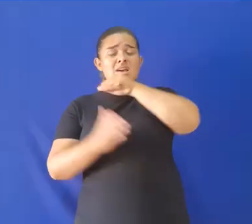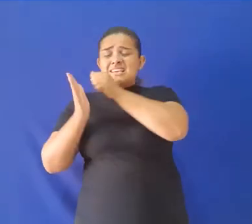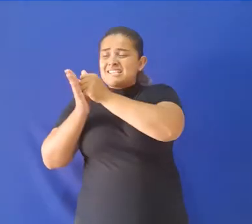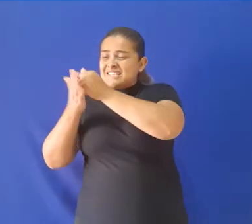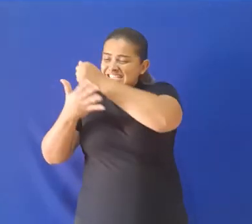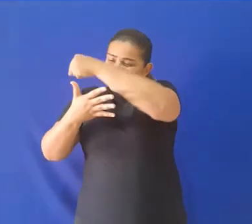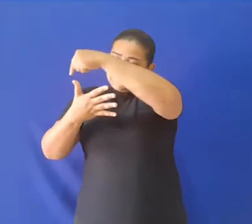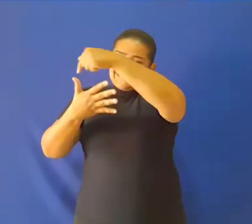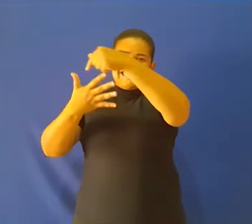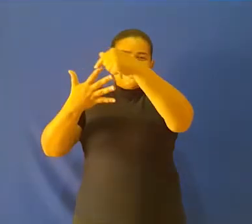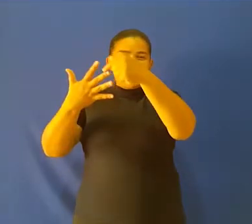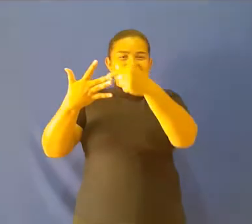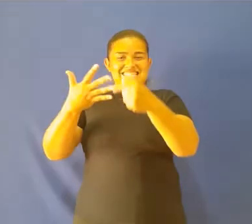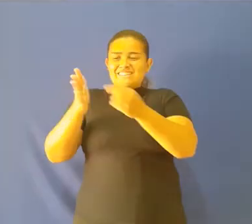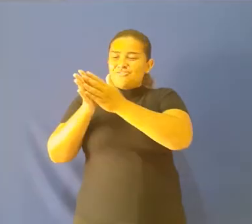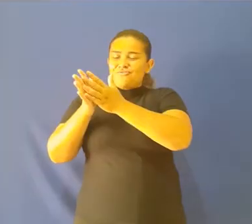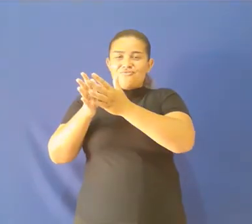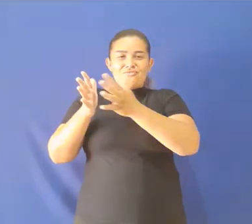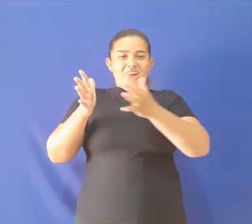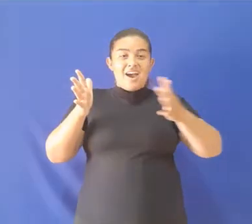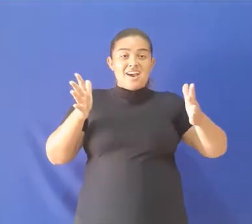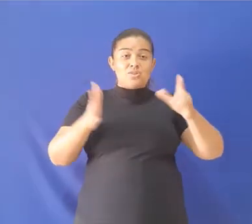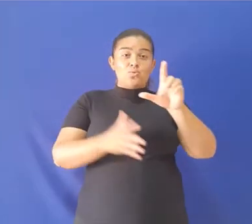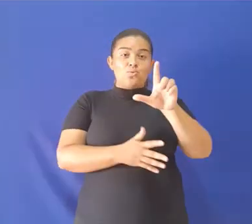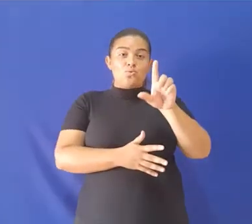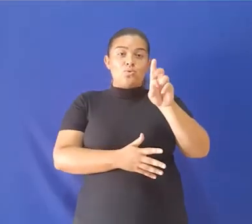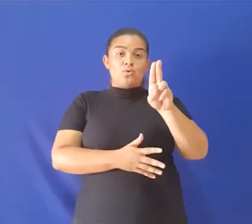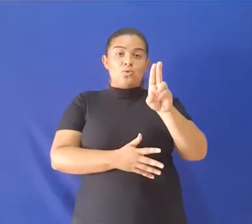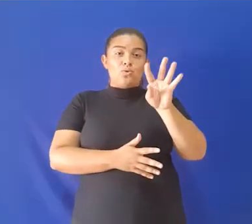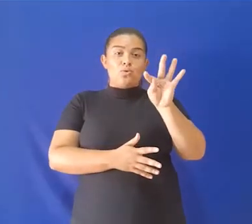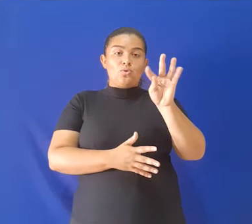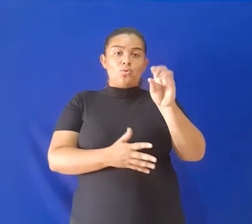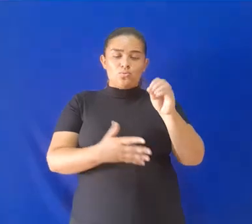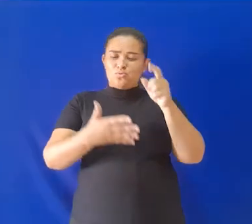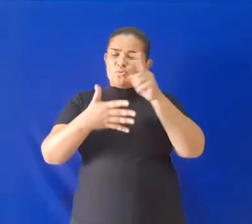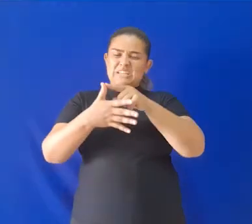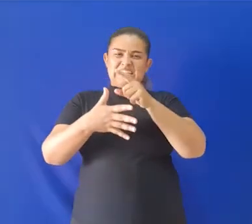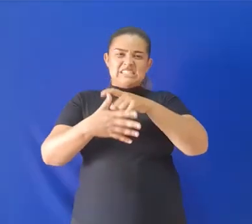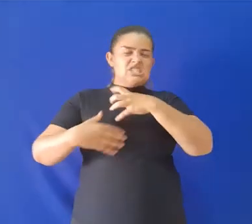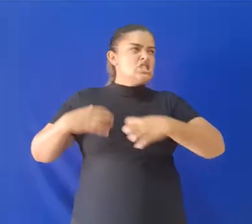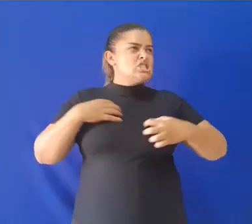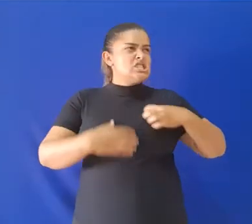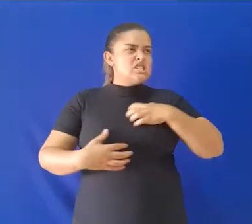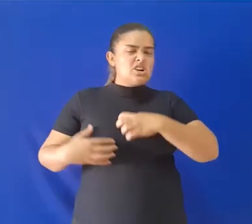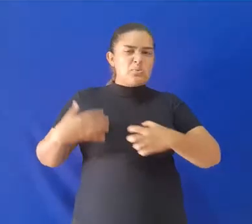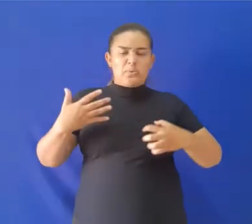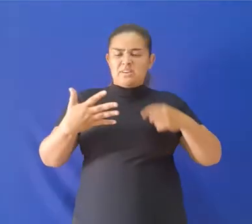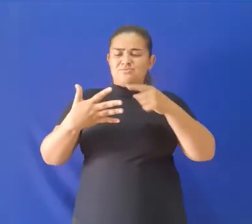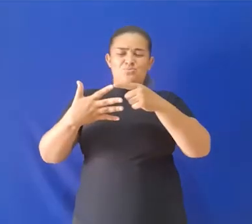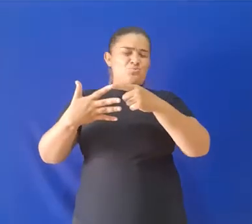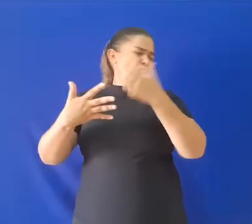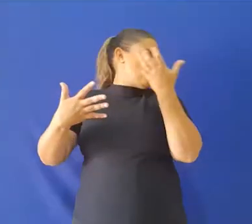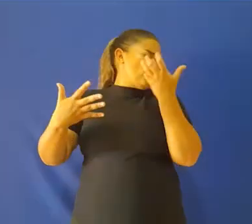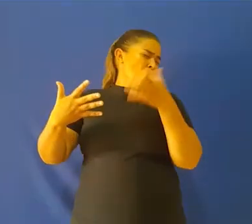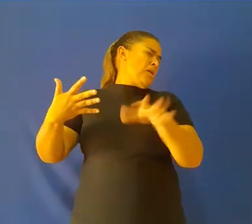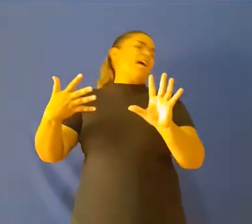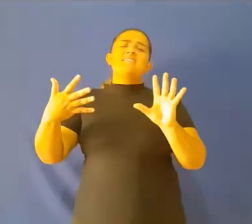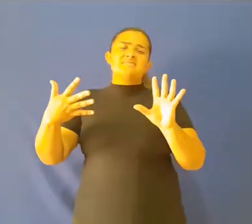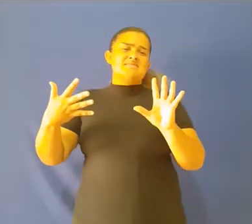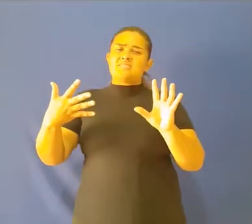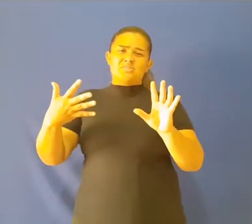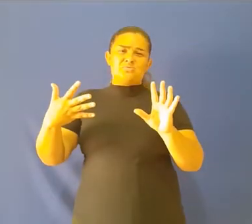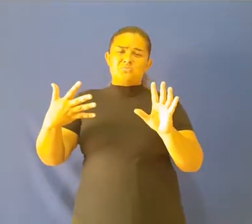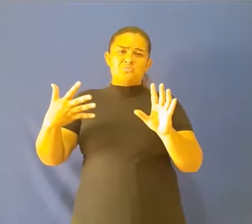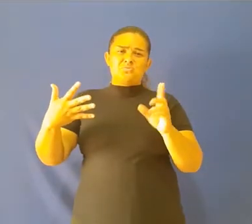eles passam aí pelas 5 fases do luto, que é a situação de raiva, é